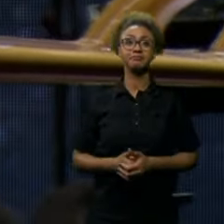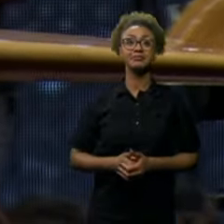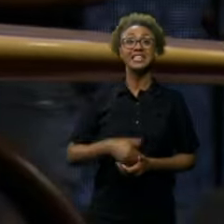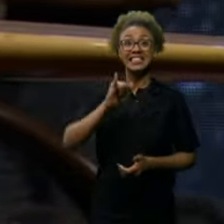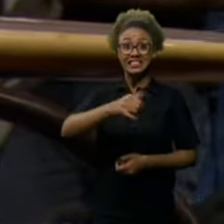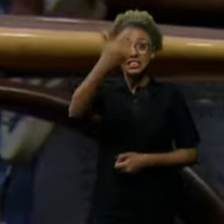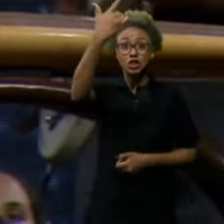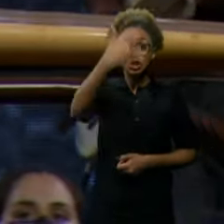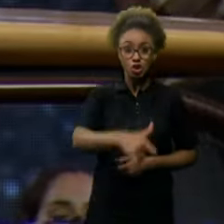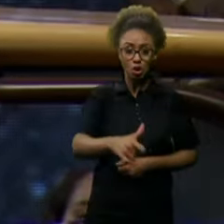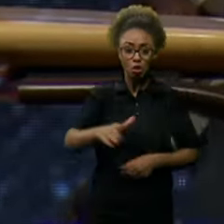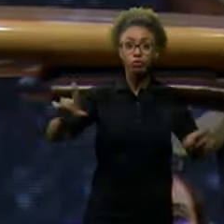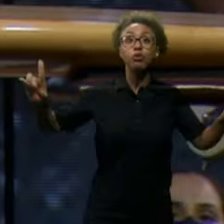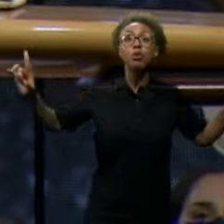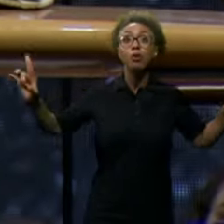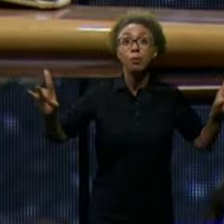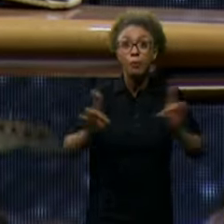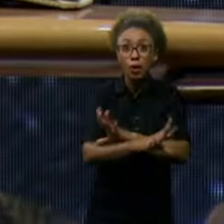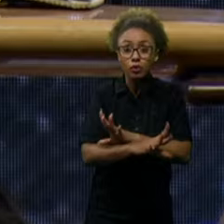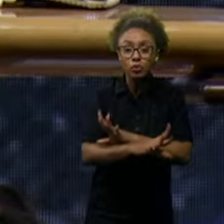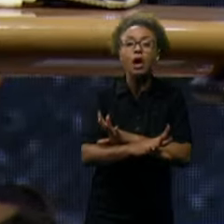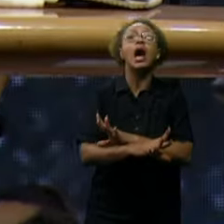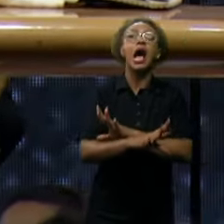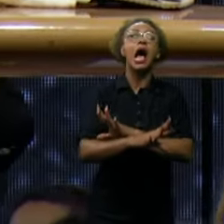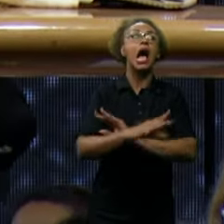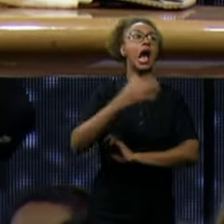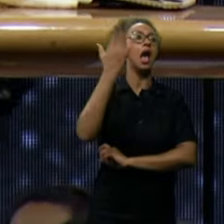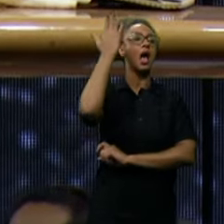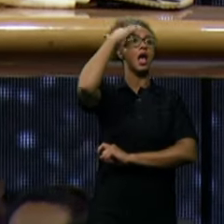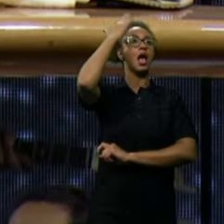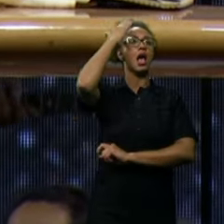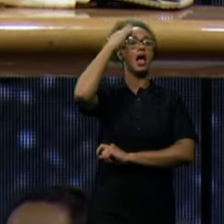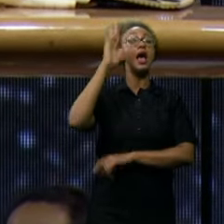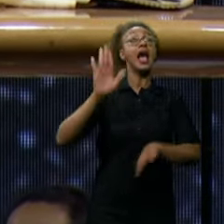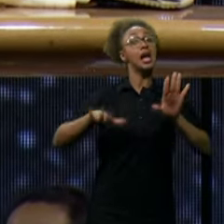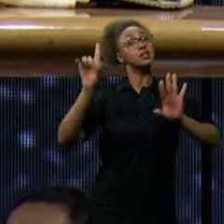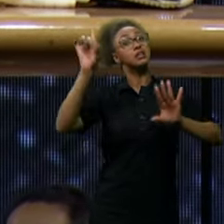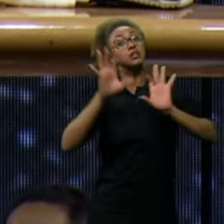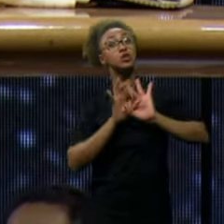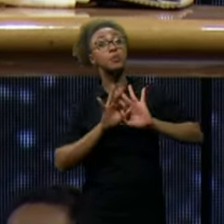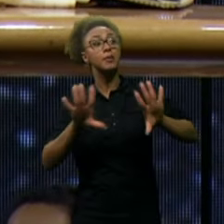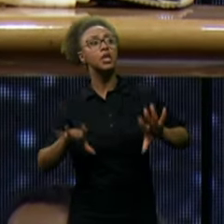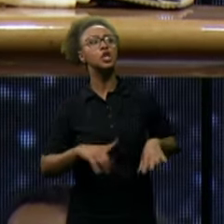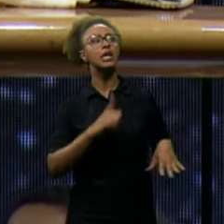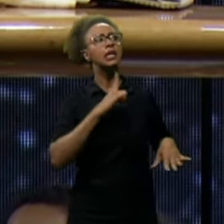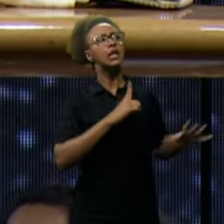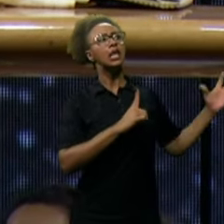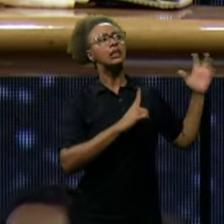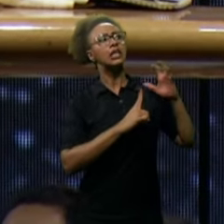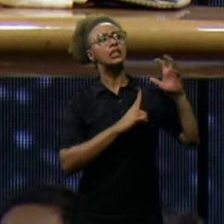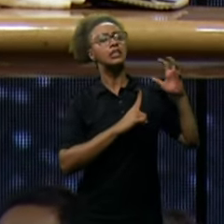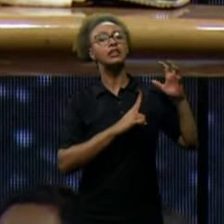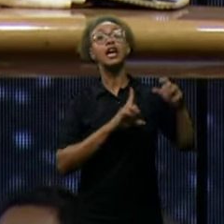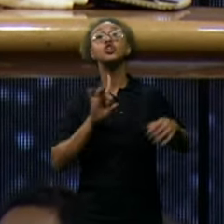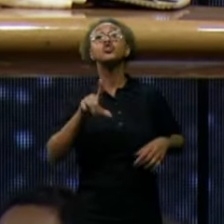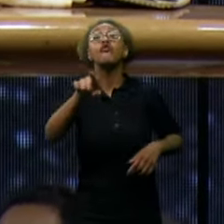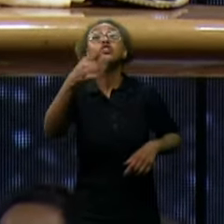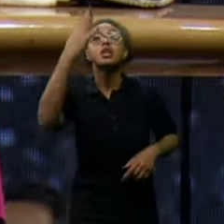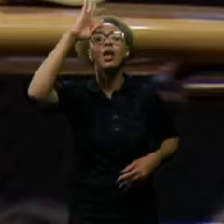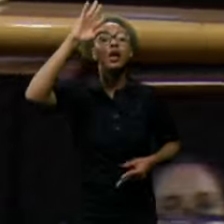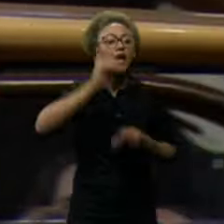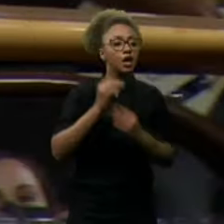novo é por isso que às vezes Deus permite uma ameaça que não vai cumprir ele só quer testar se tu superou